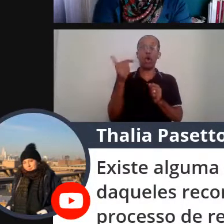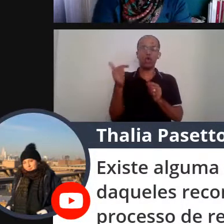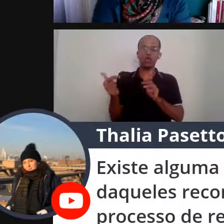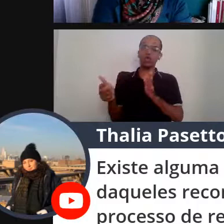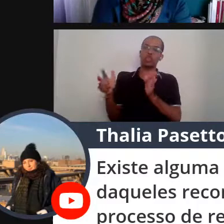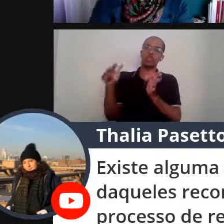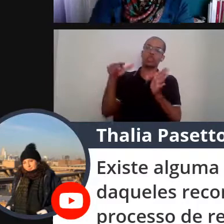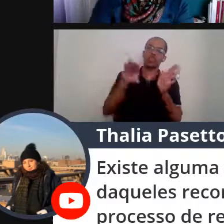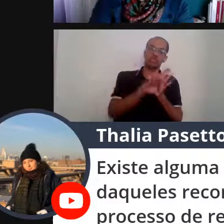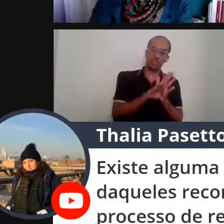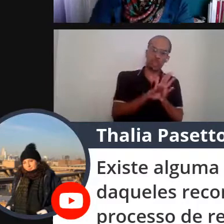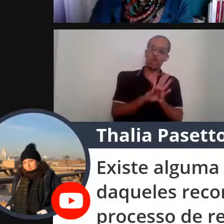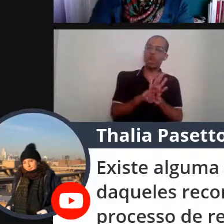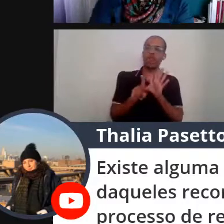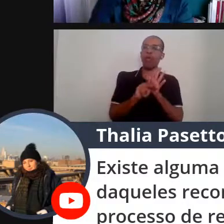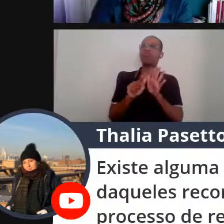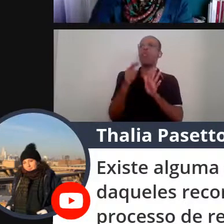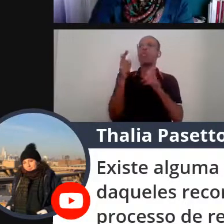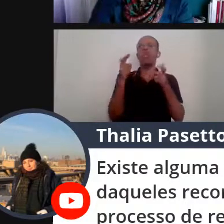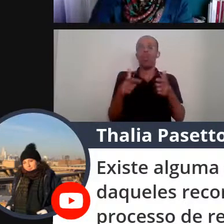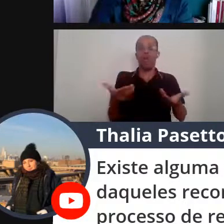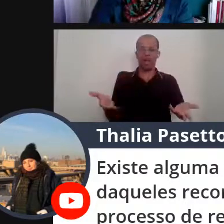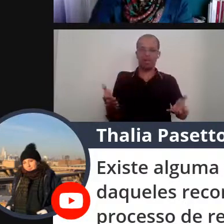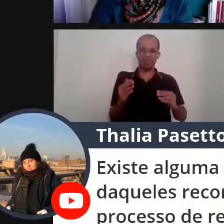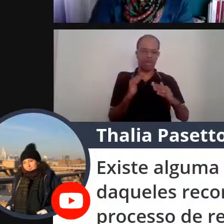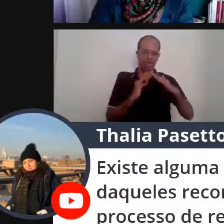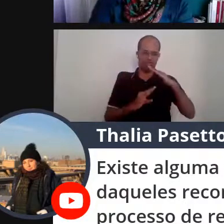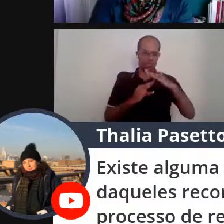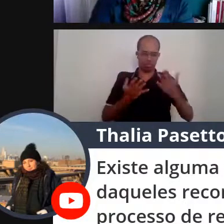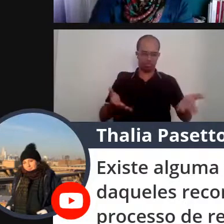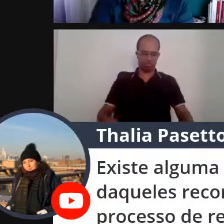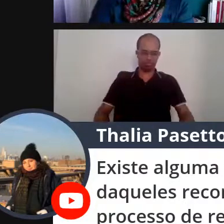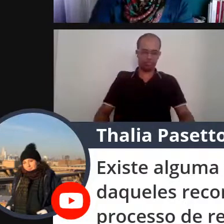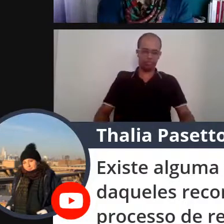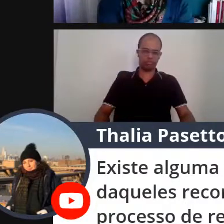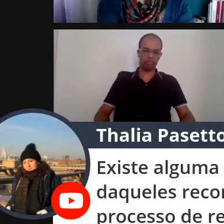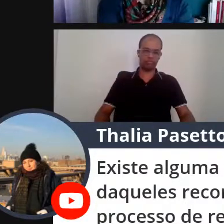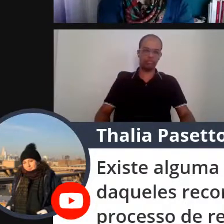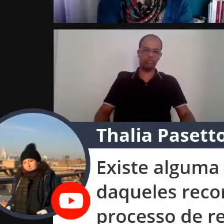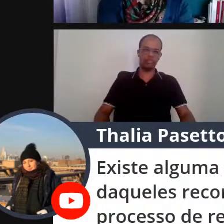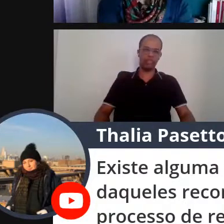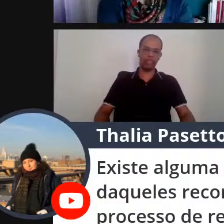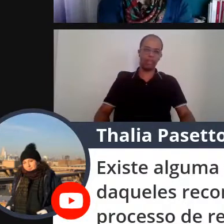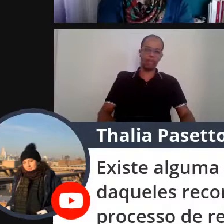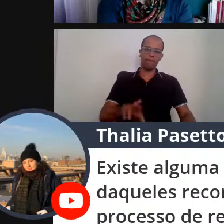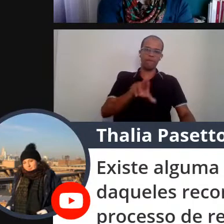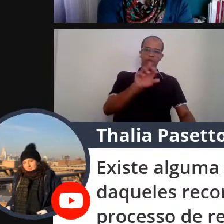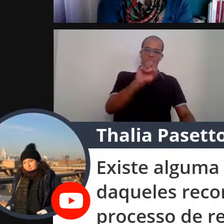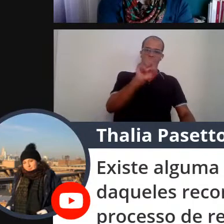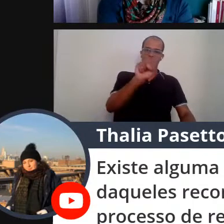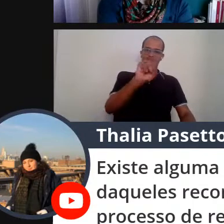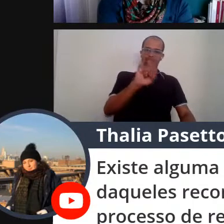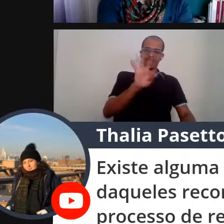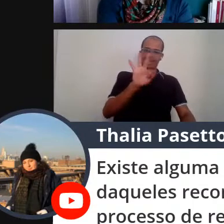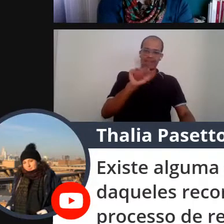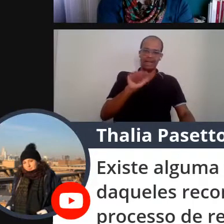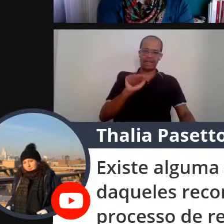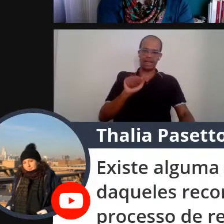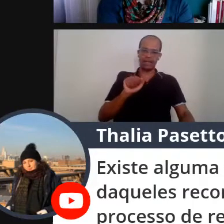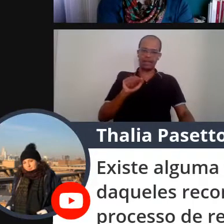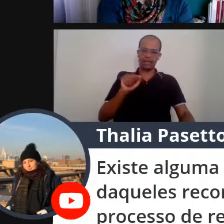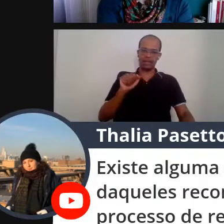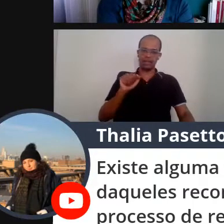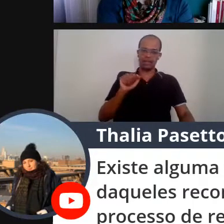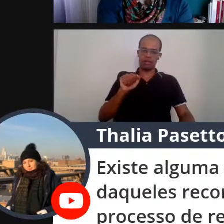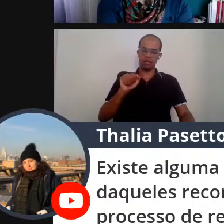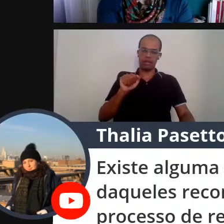outros continentes. É uma fala que também chegou aqui. E Rosita, aqui foi da Maria Salles.